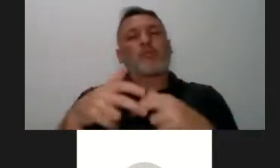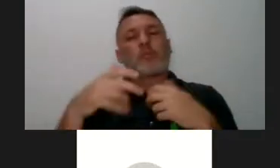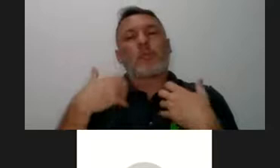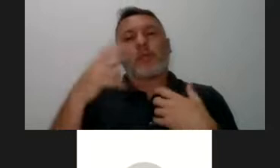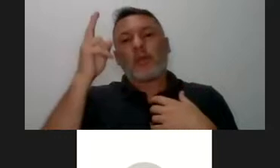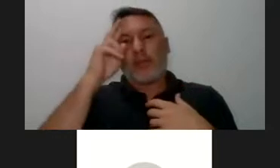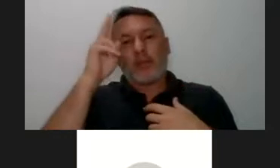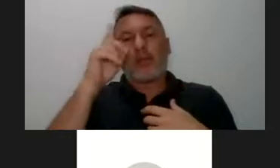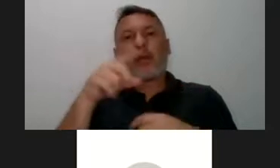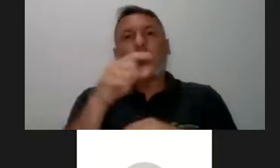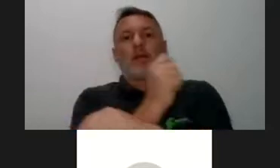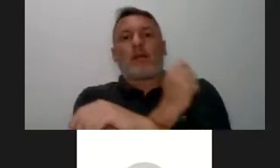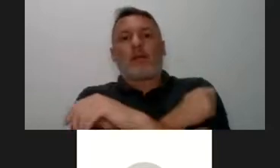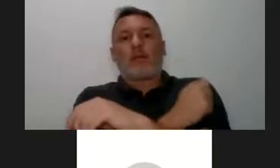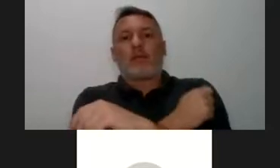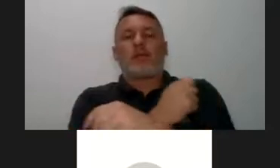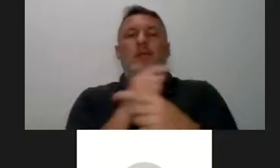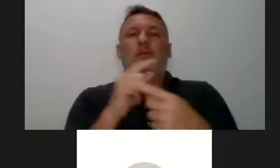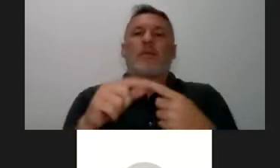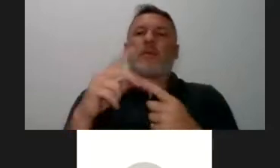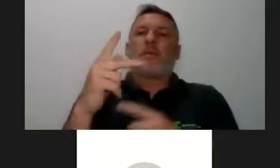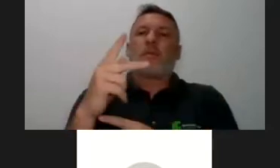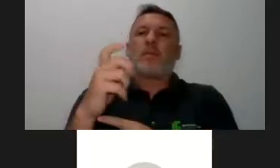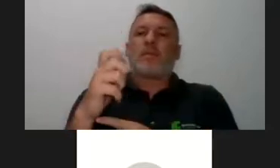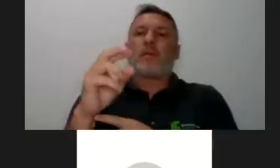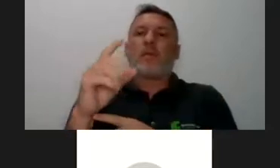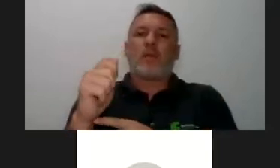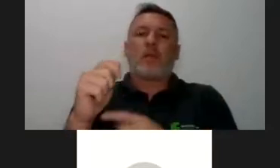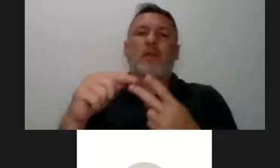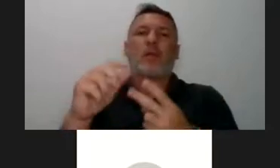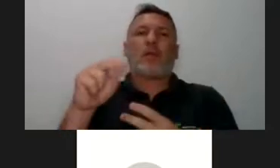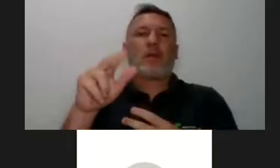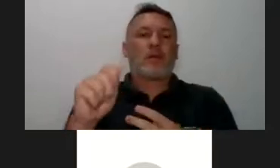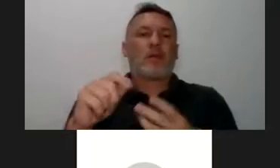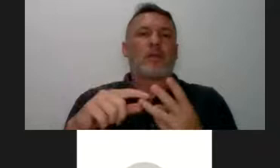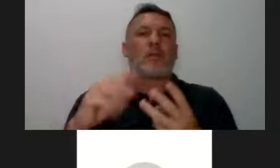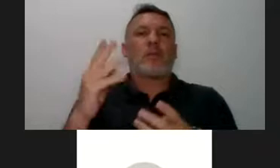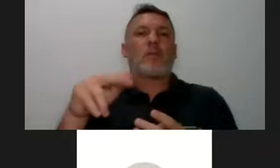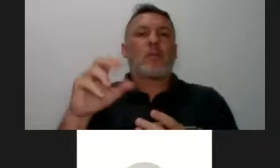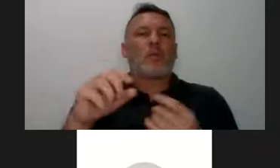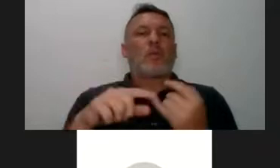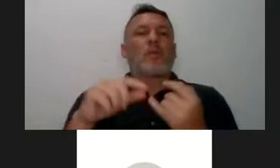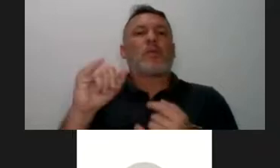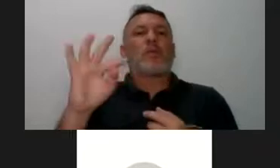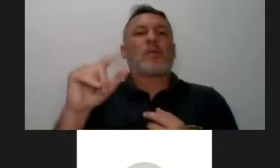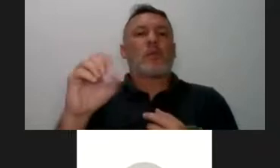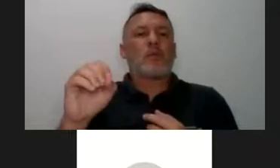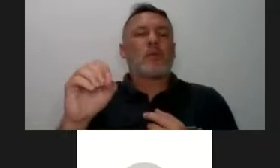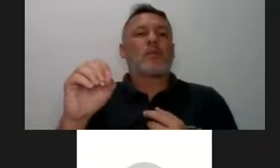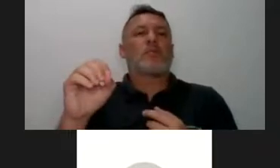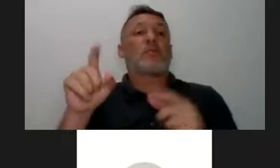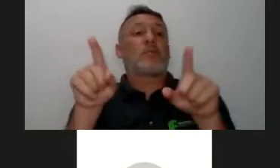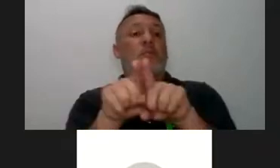desses alunos, né? O Petrone, a Pérola, a Ana, o Bruno, o Bernardo, o Ítalo. E também dos